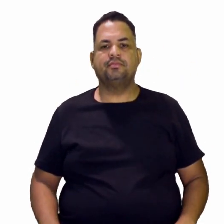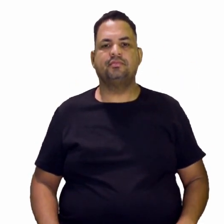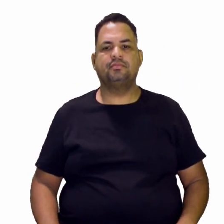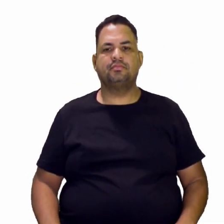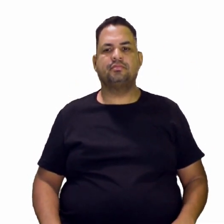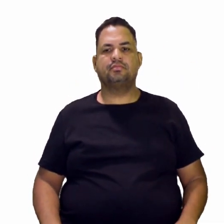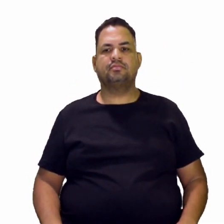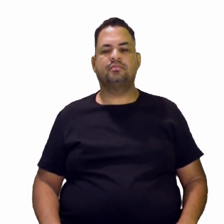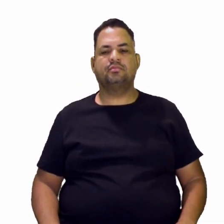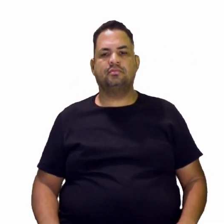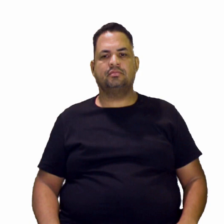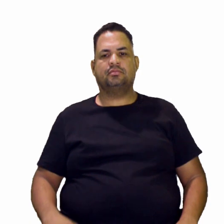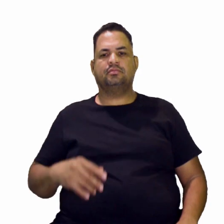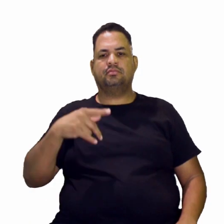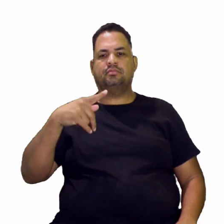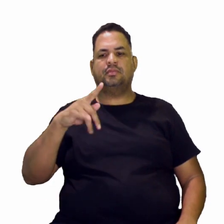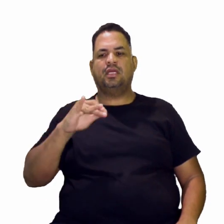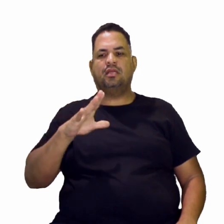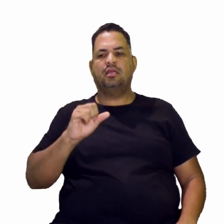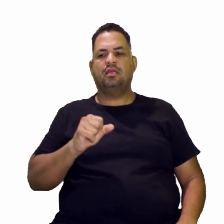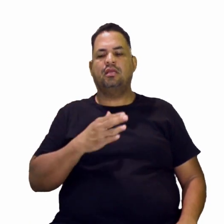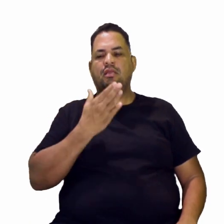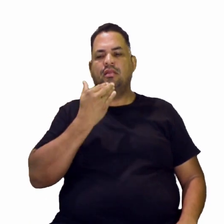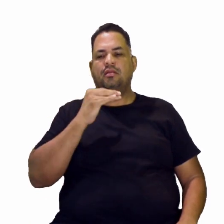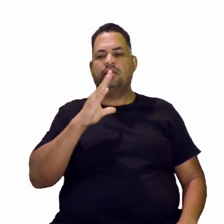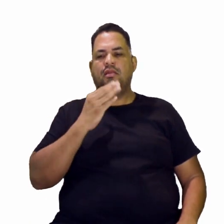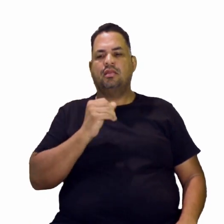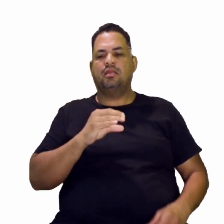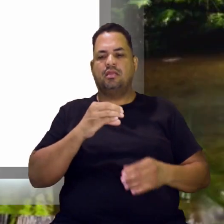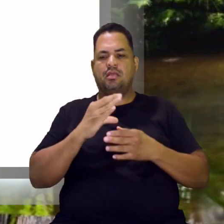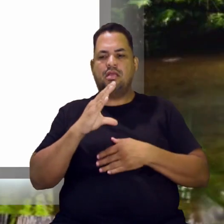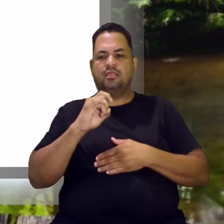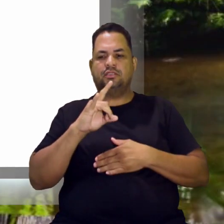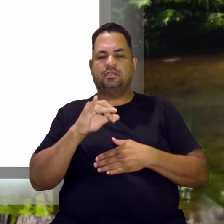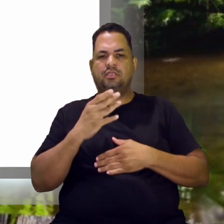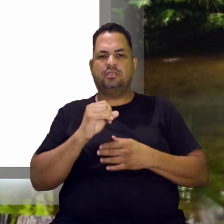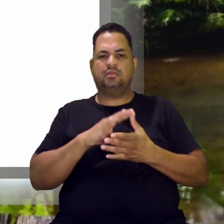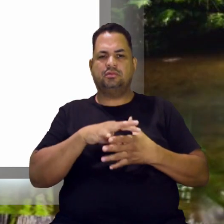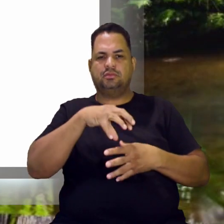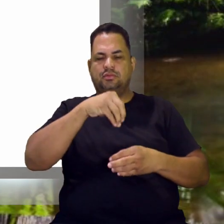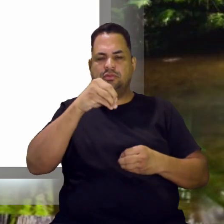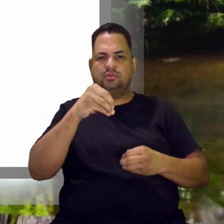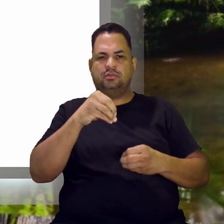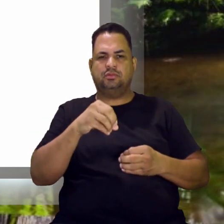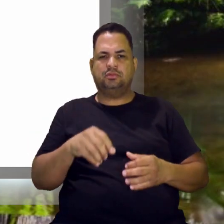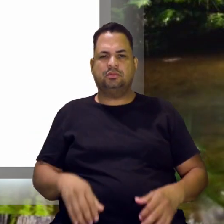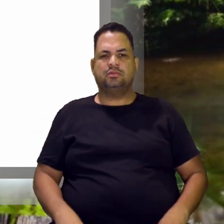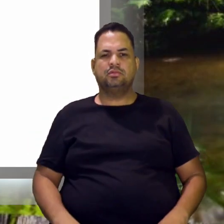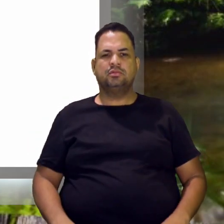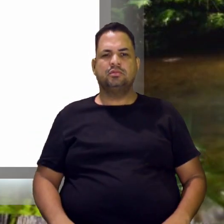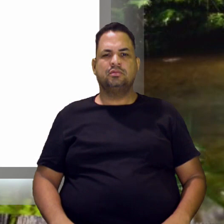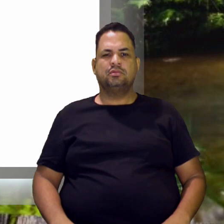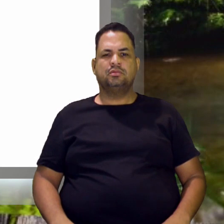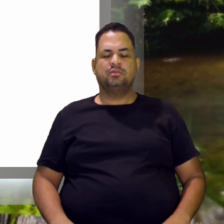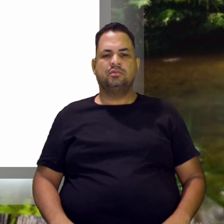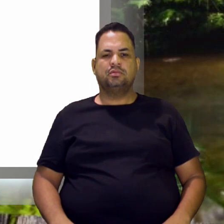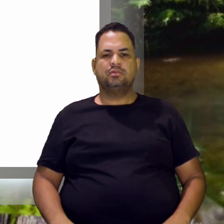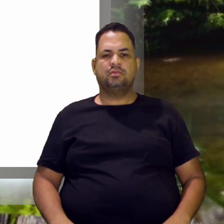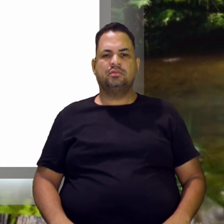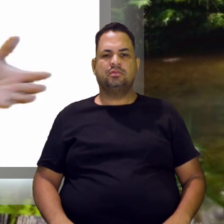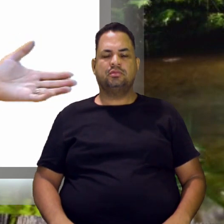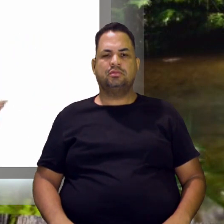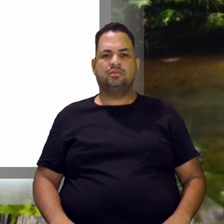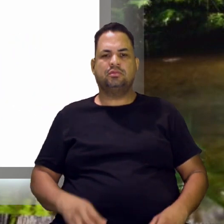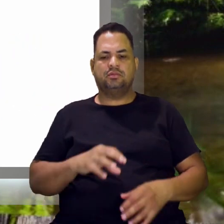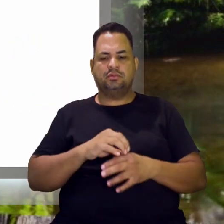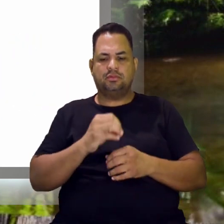voltar lá para a paca, ela se alimenta ali de castanha. Aí você tira, tá? Você tira as